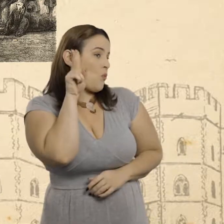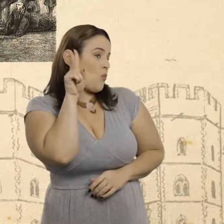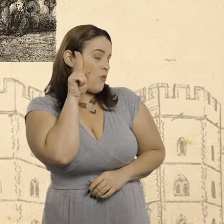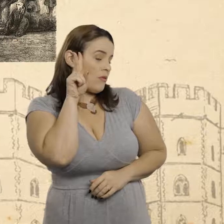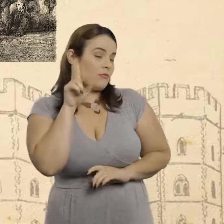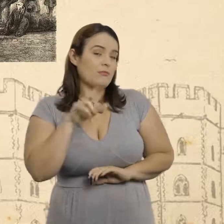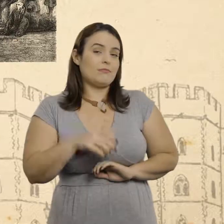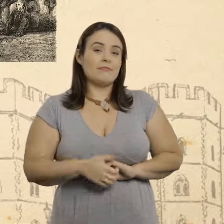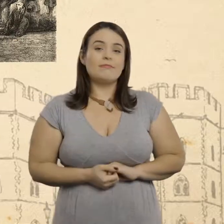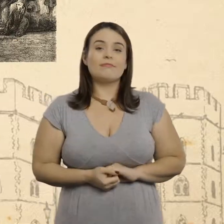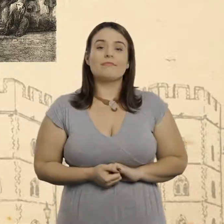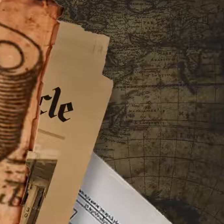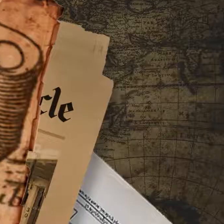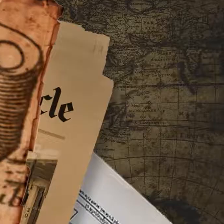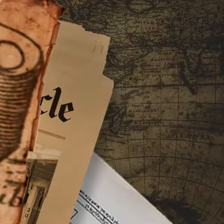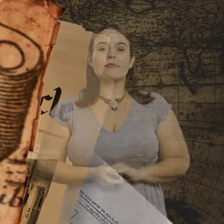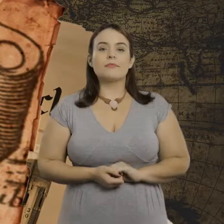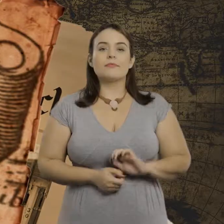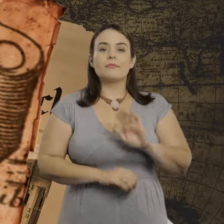seguinte, segunda-feira.